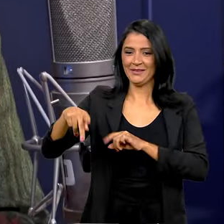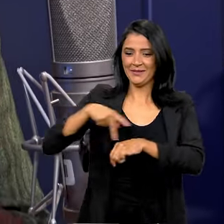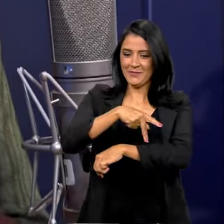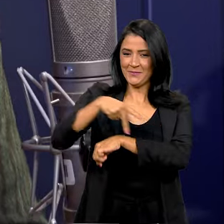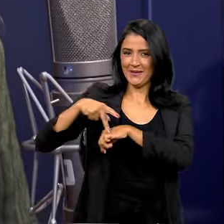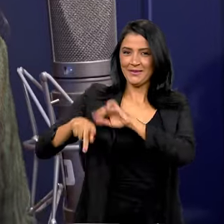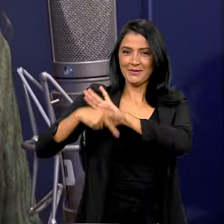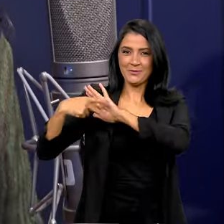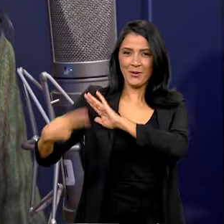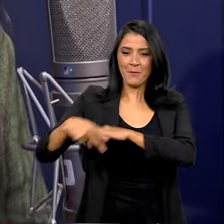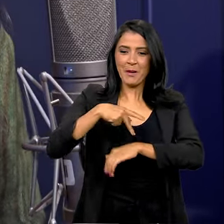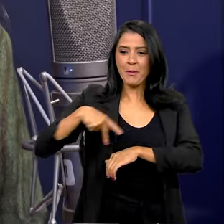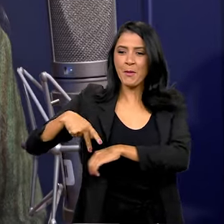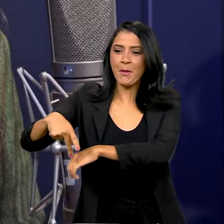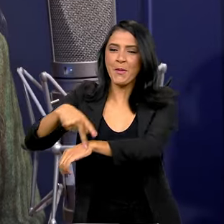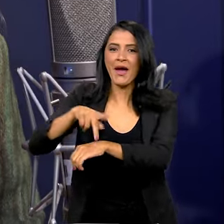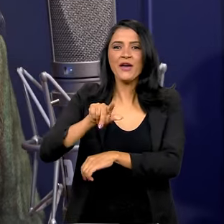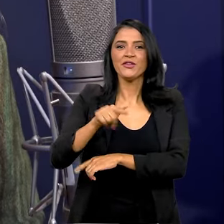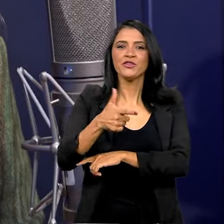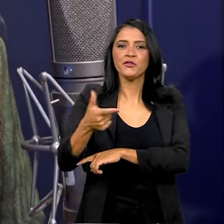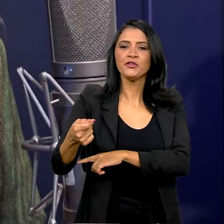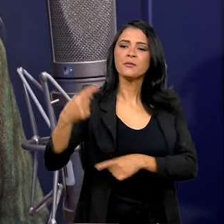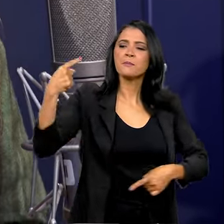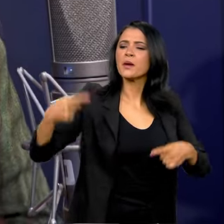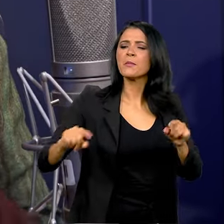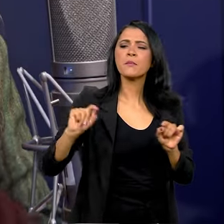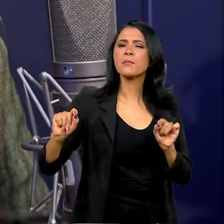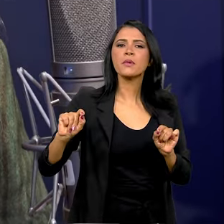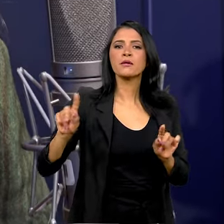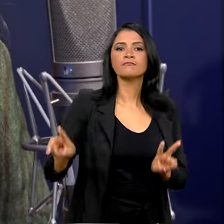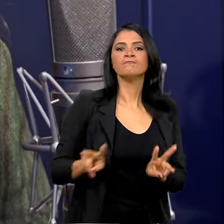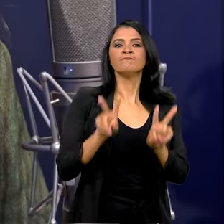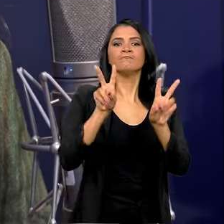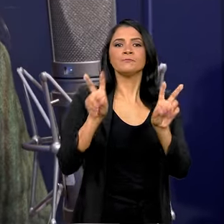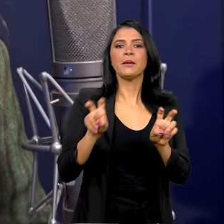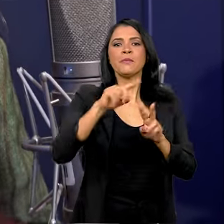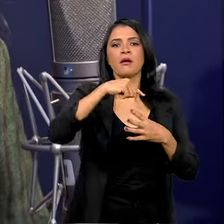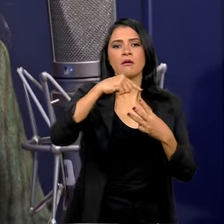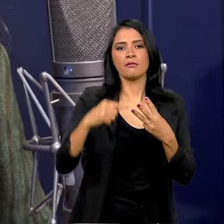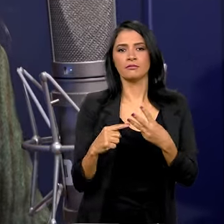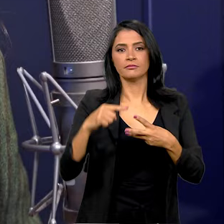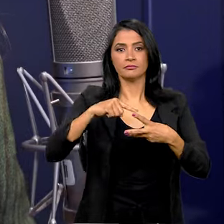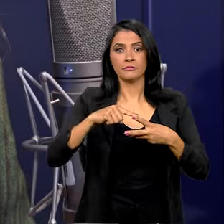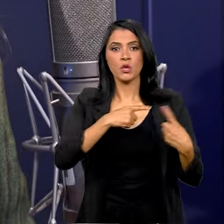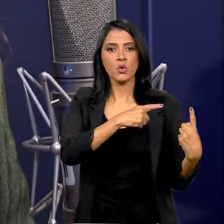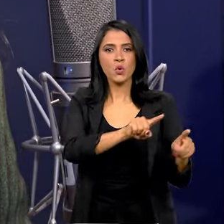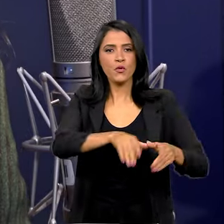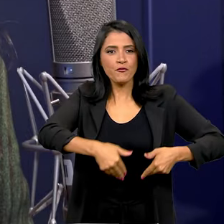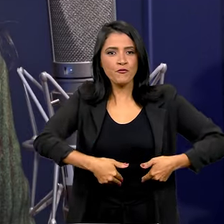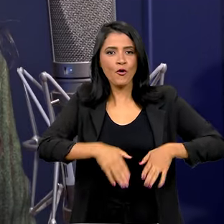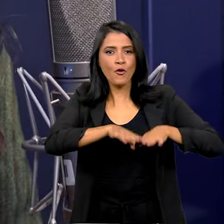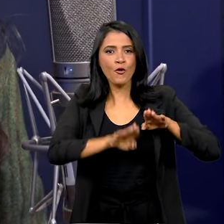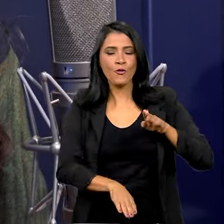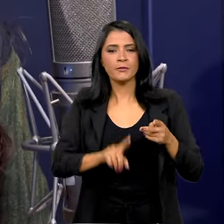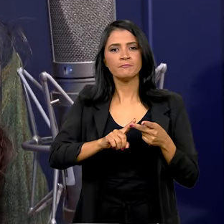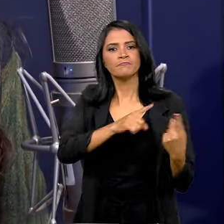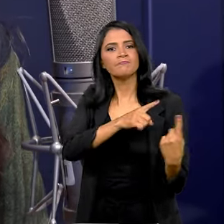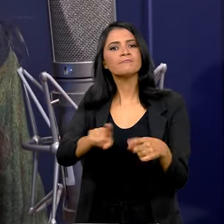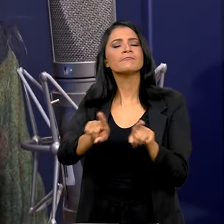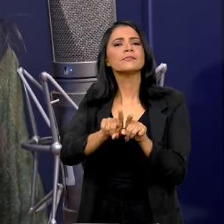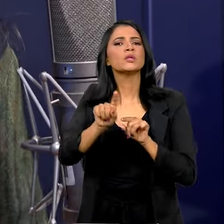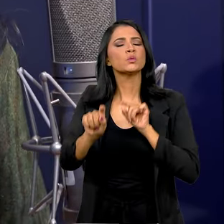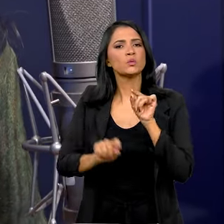dos países do G20 tem debatido principalmente três temas o combate a fome e as desigualdades